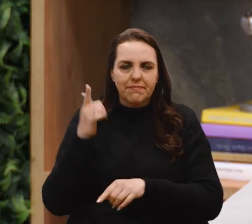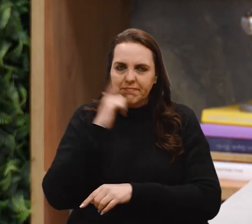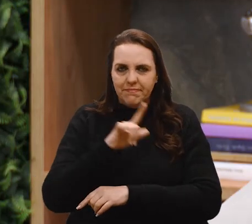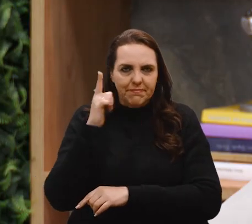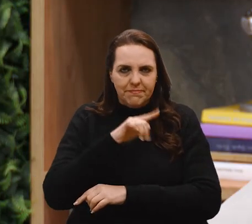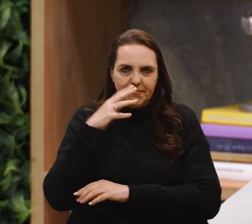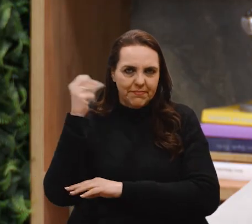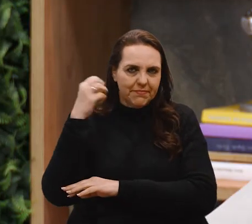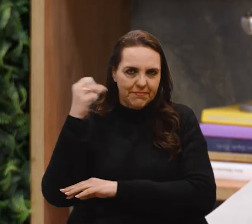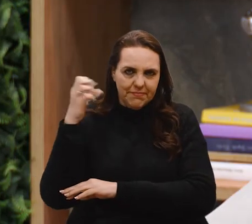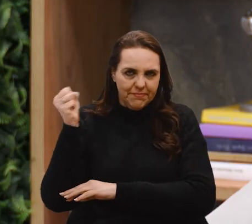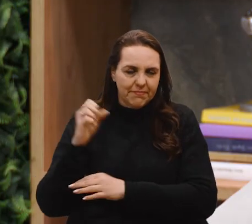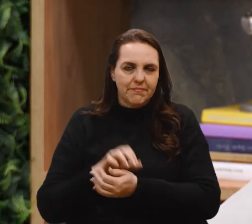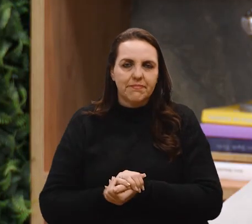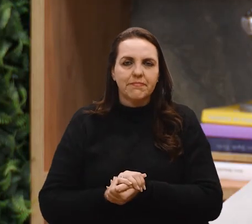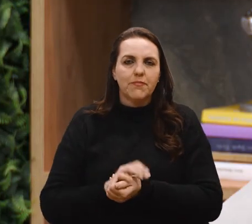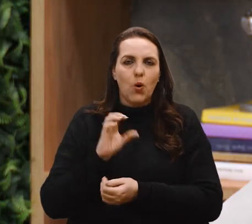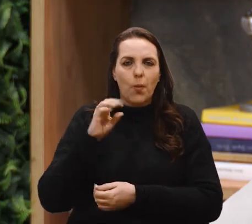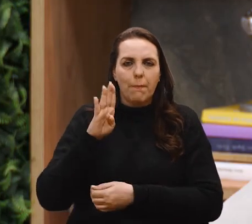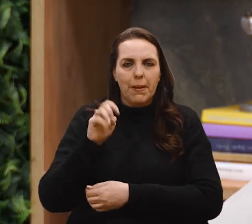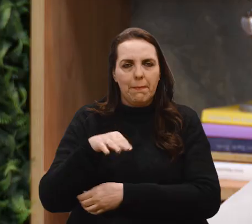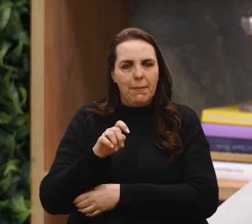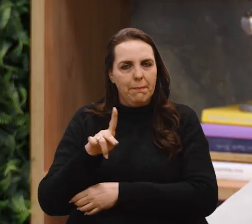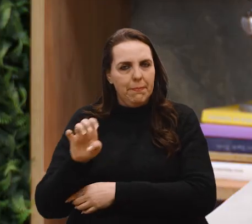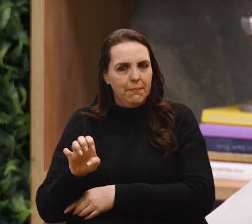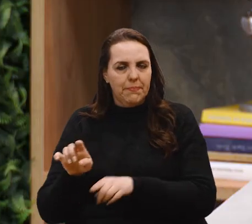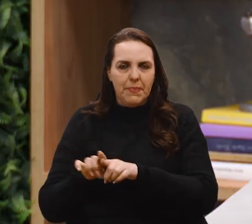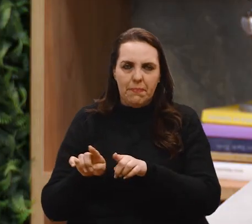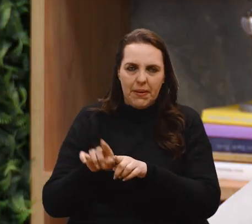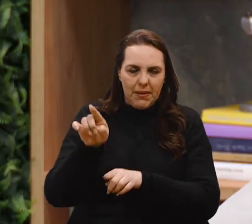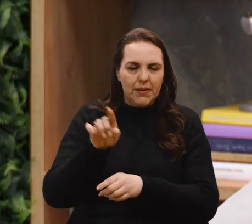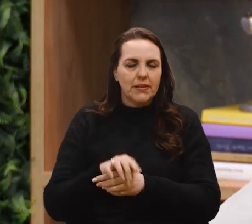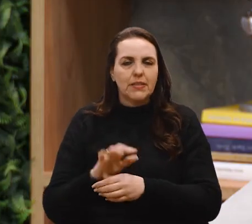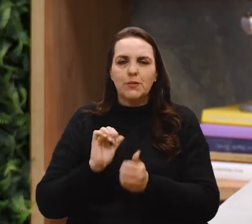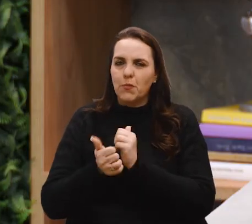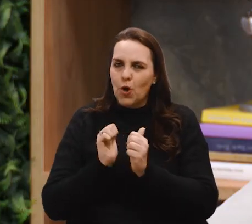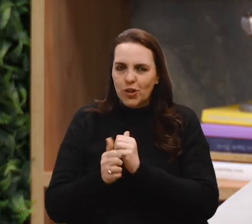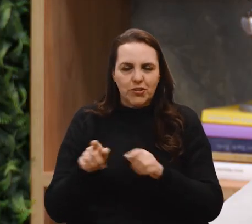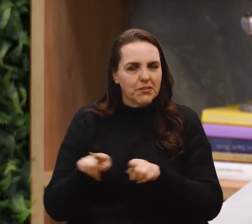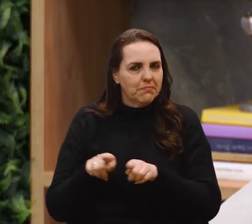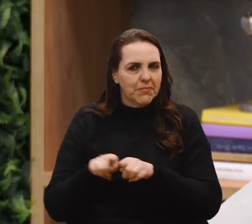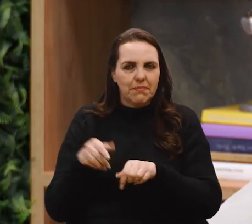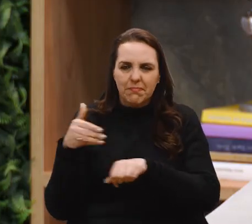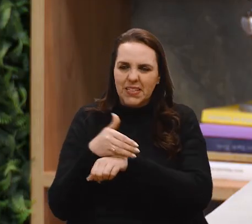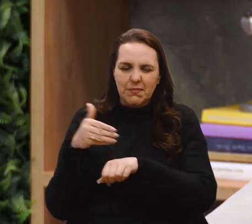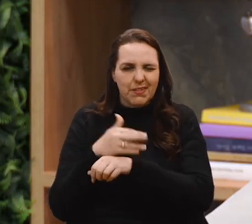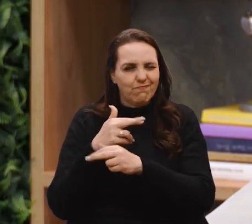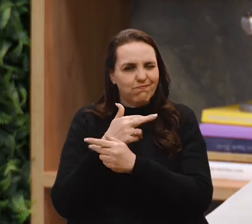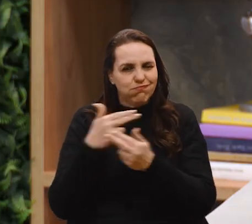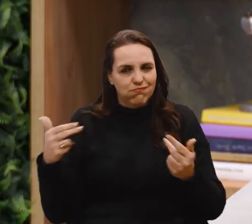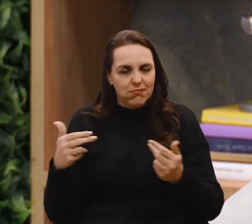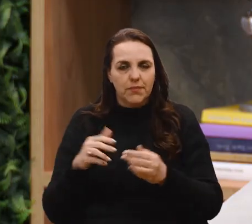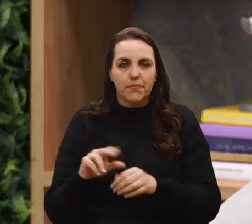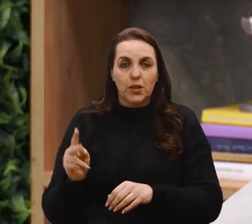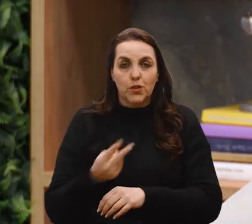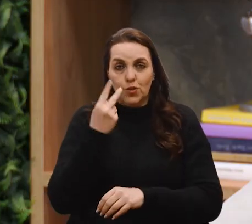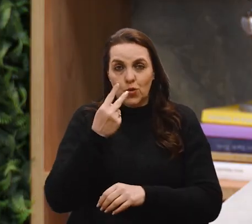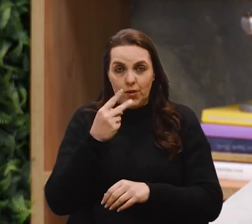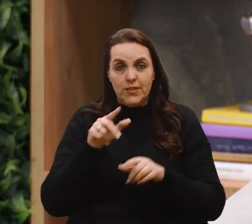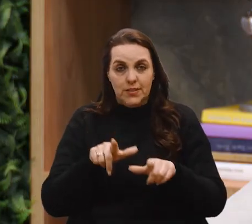a OBMEP, eu também Olimpíadas de Esporte. Então eu participei de bastante coisa. Então acho que 2 títulos